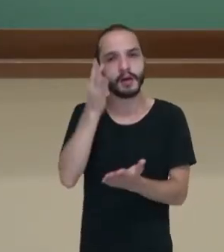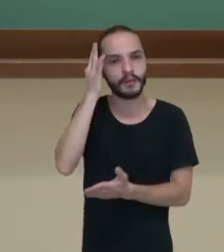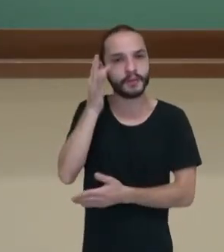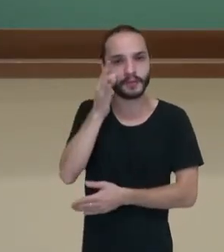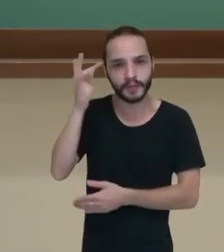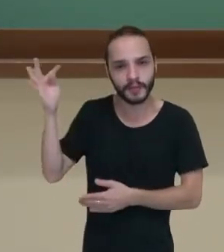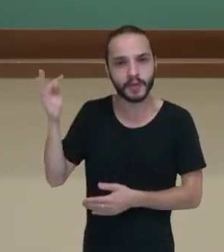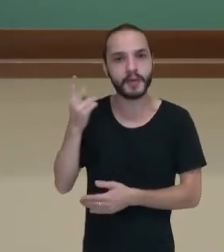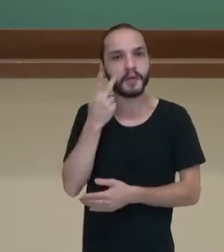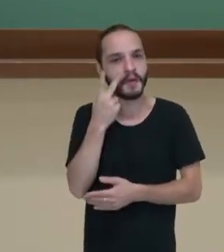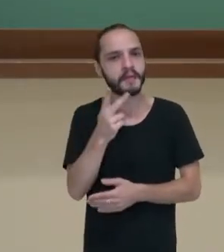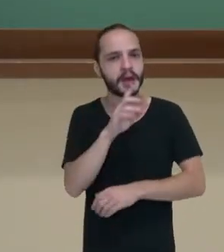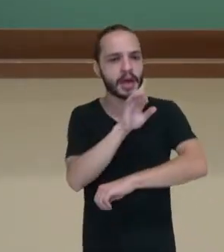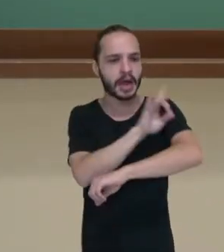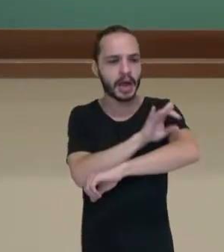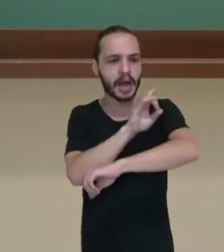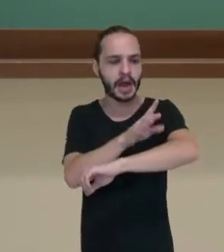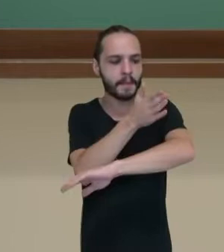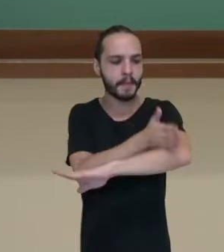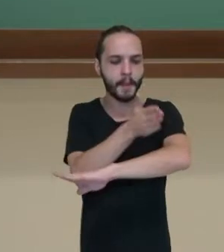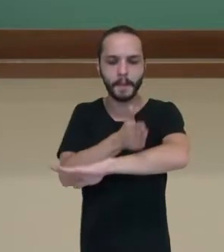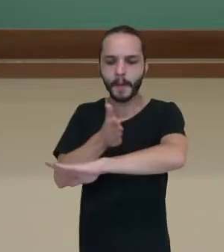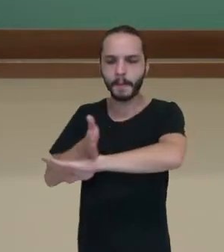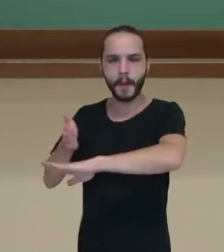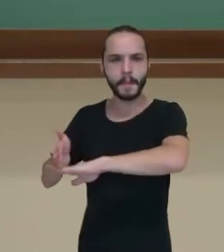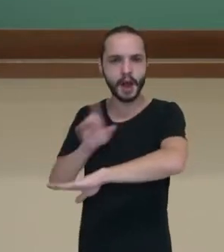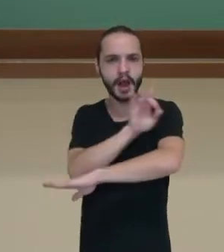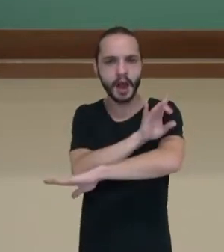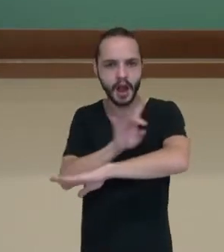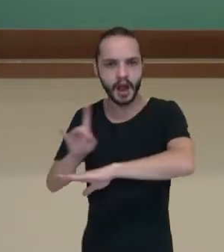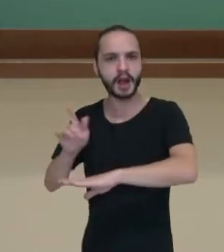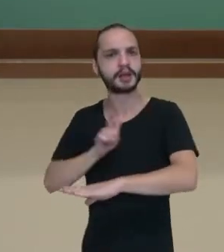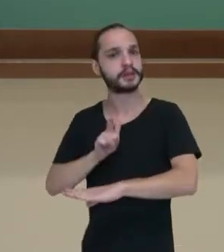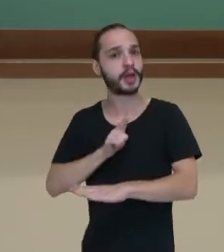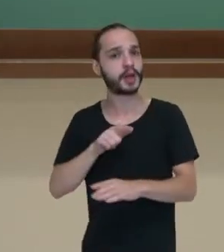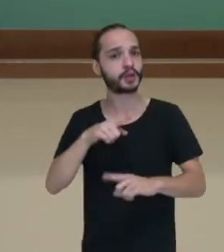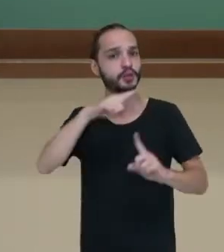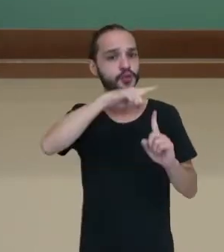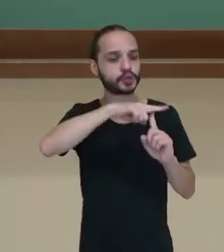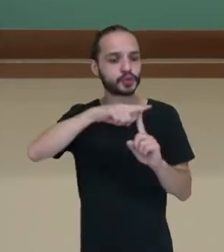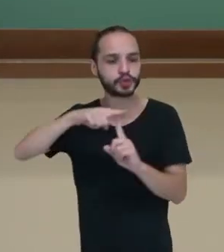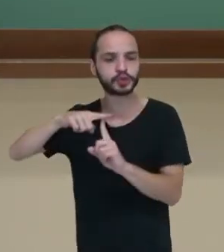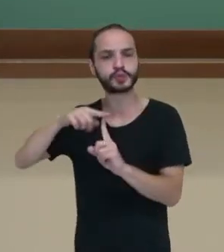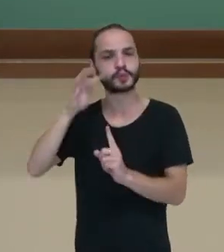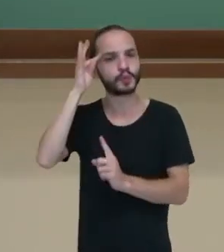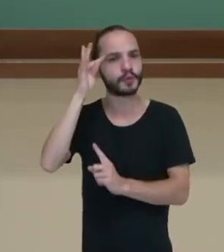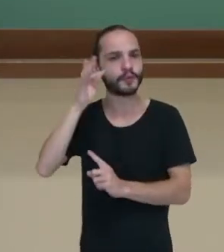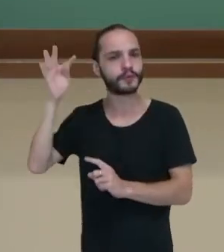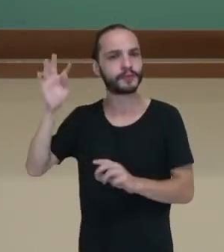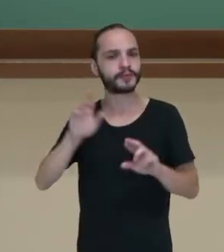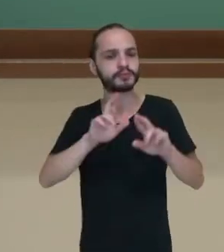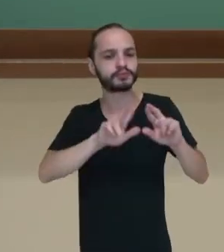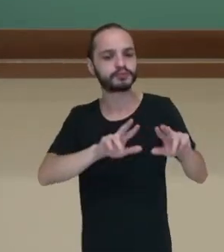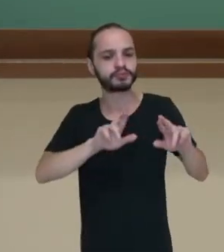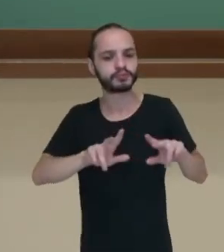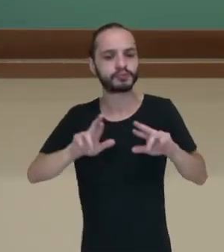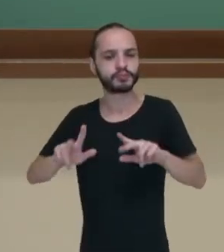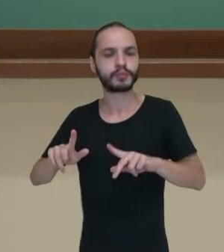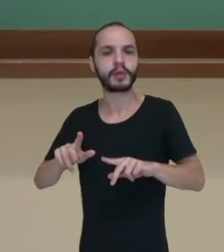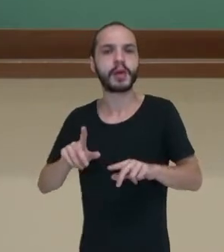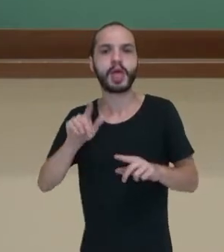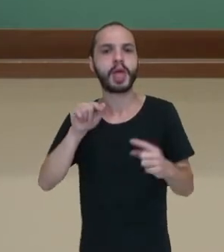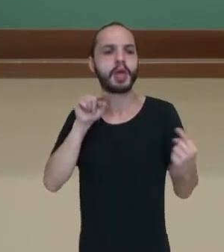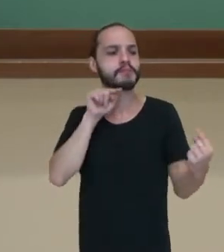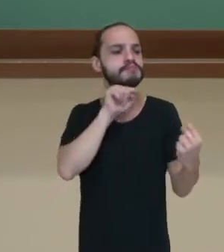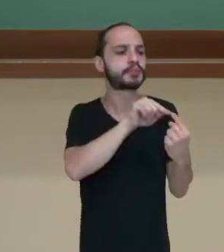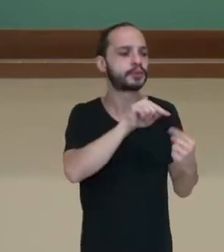cada período da história grega tem um tipo de filosofia diferente, né? Isso vai de acordo com o que estava acontecendo na história